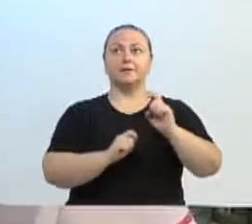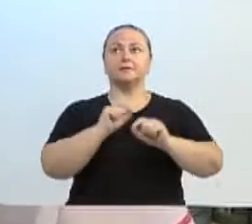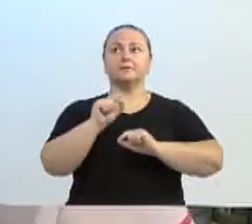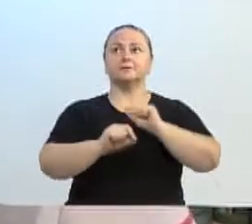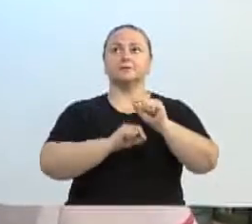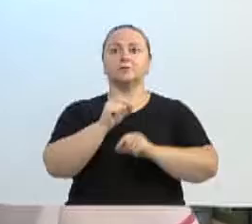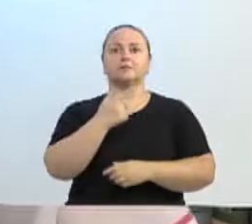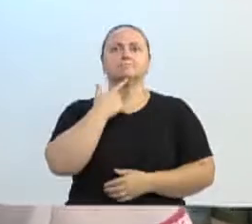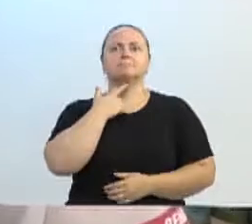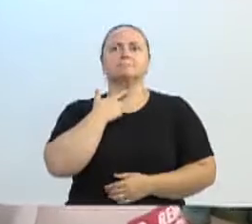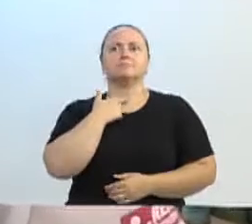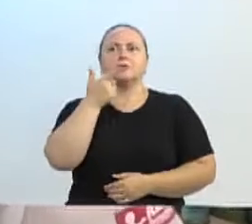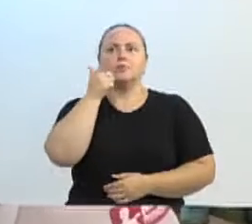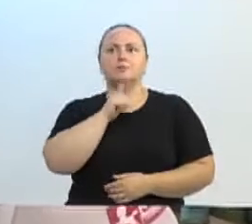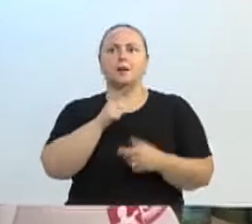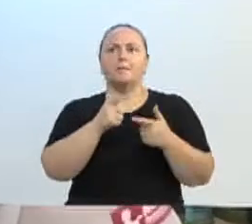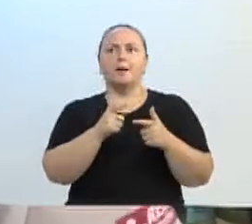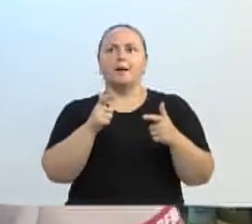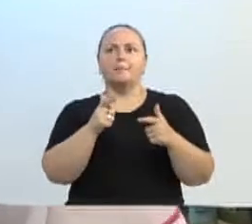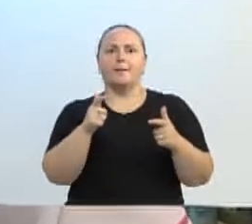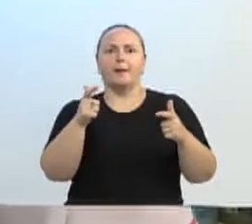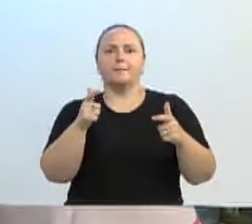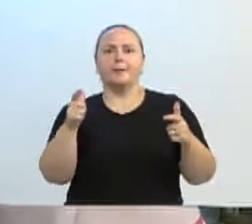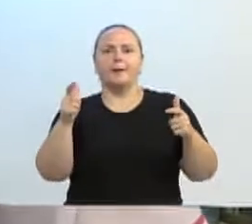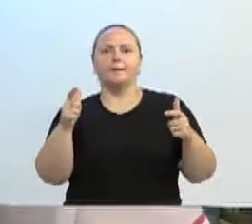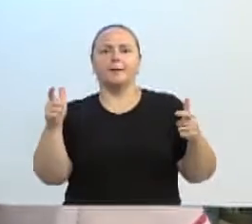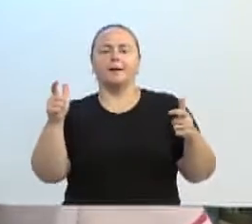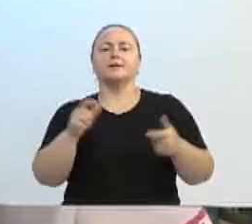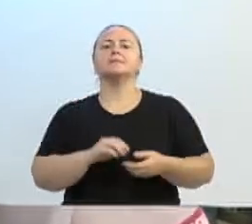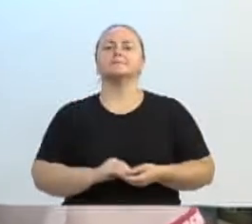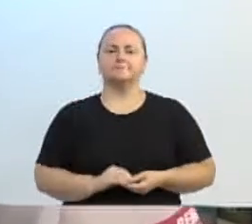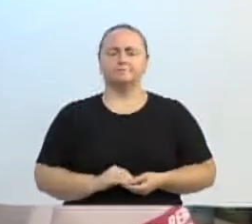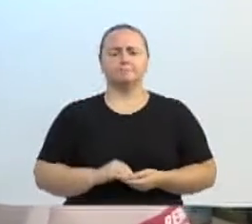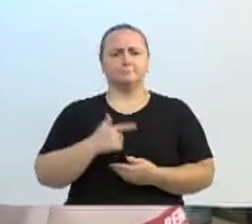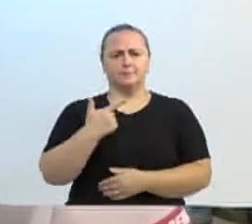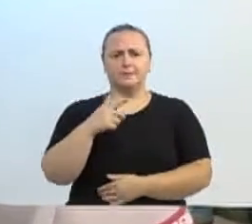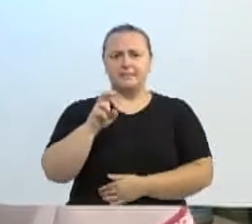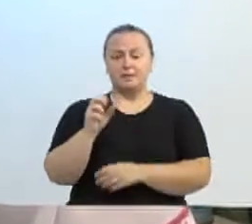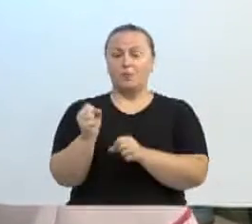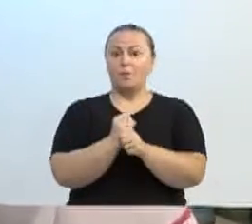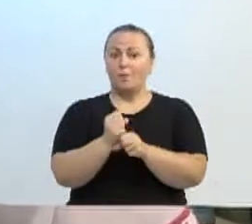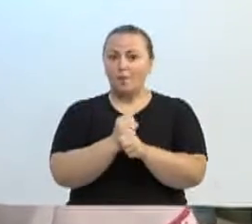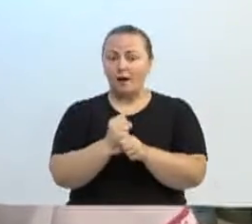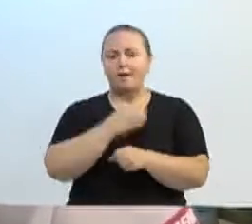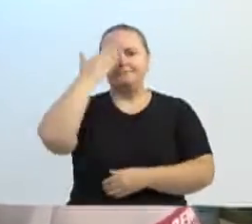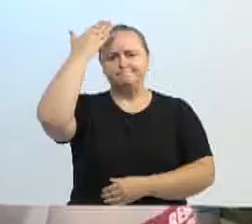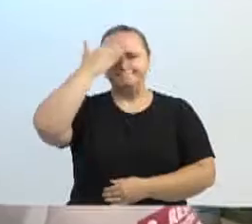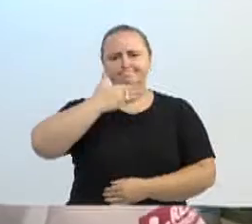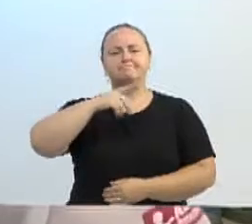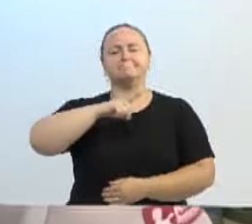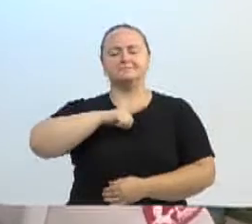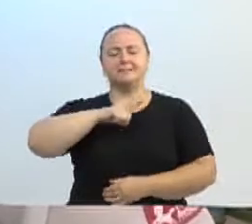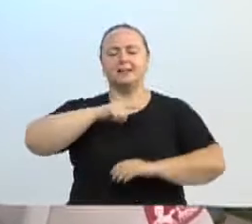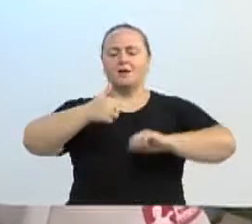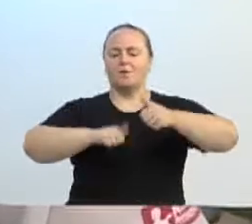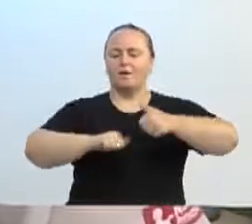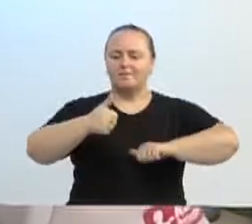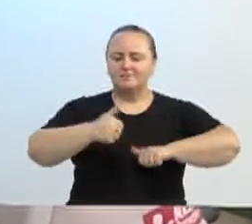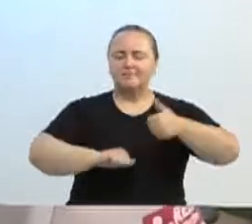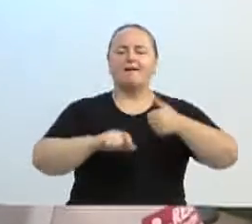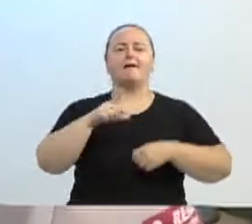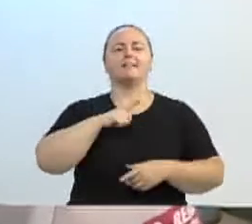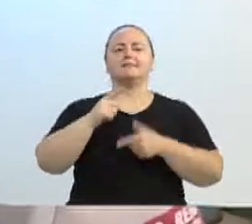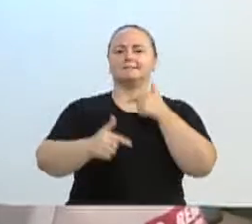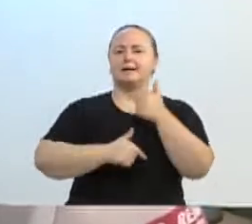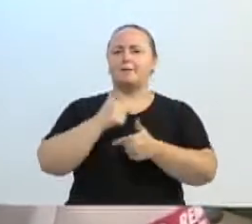ter 25 anos comprova, né, a qualidade do produto que a gente trabalha, a qualidade do serviço também. É um nome já consagrado, já no